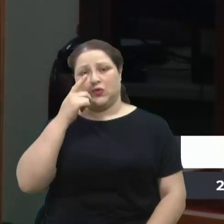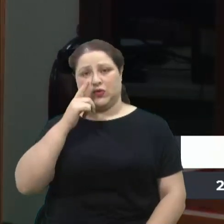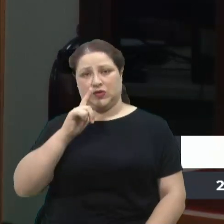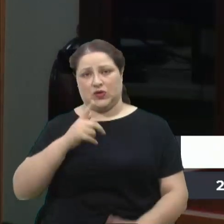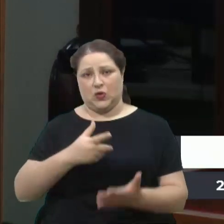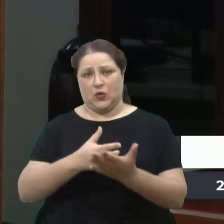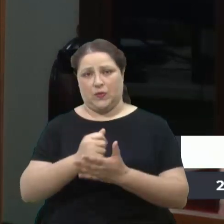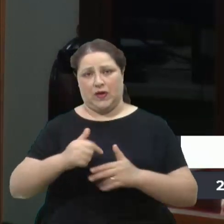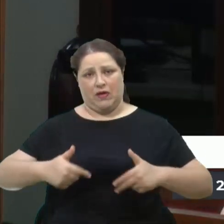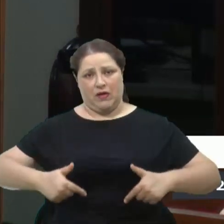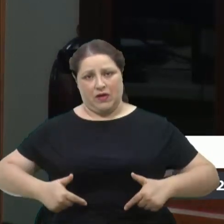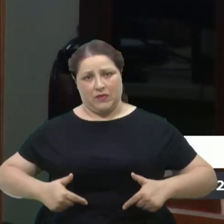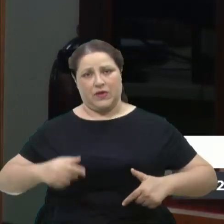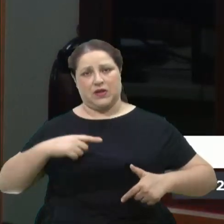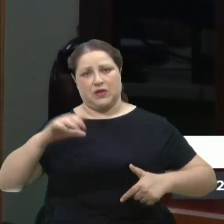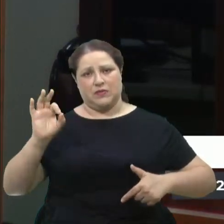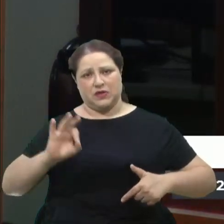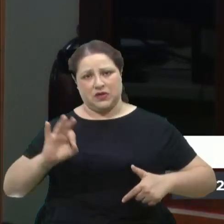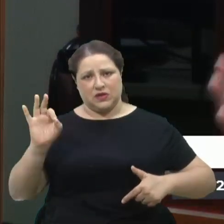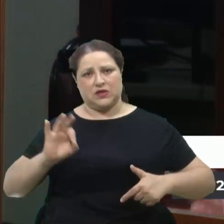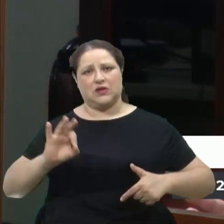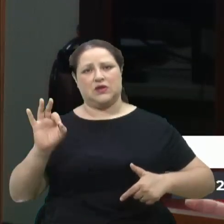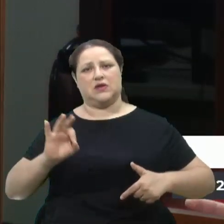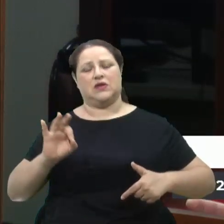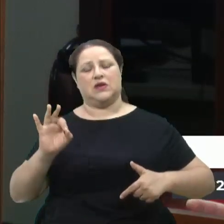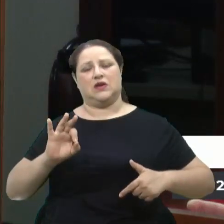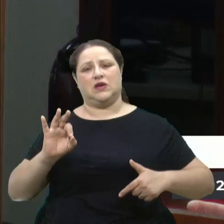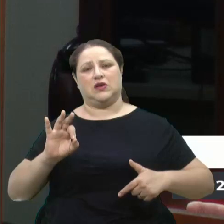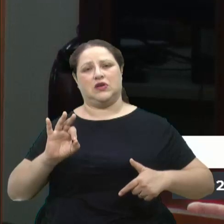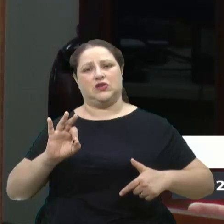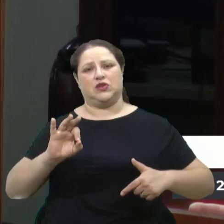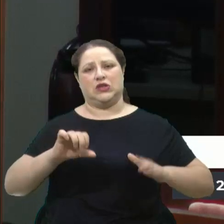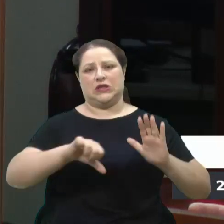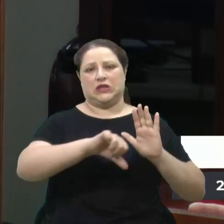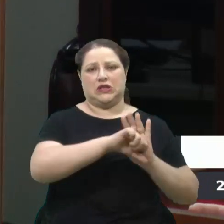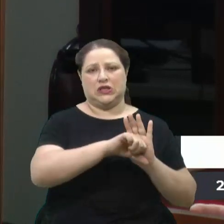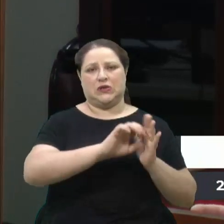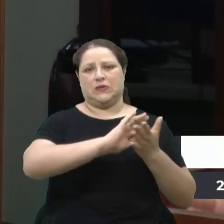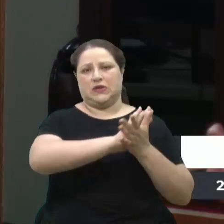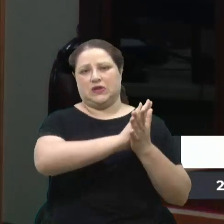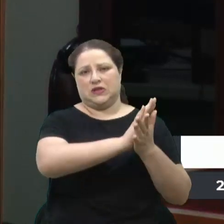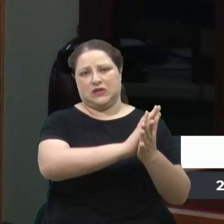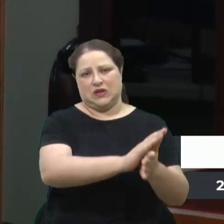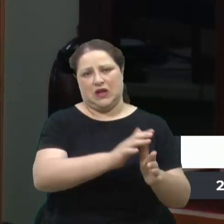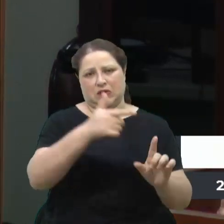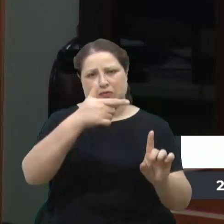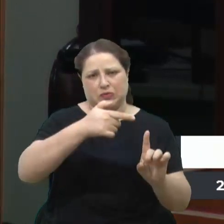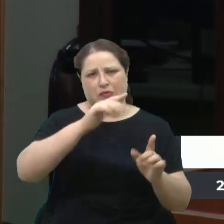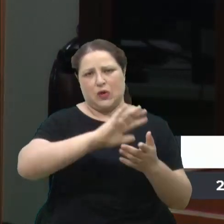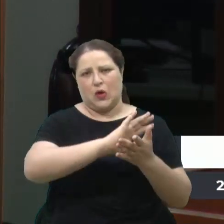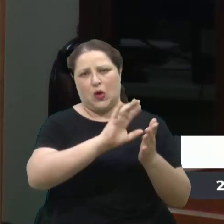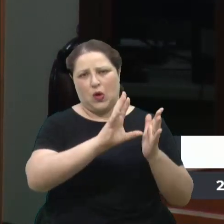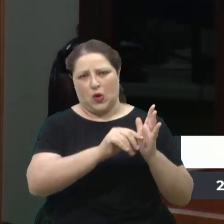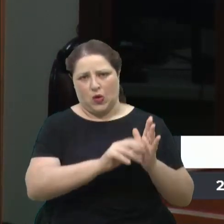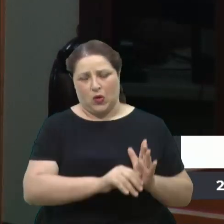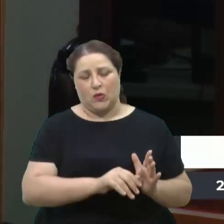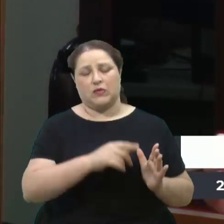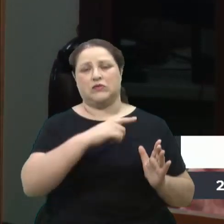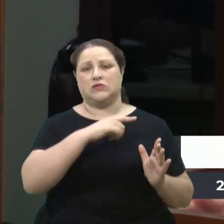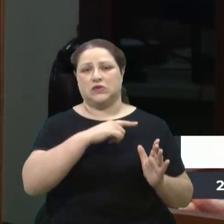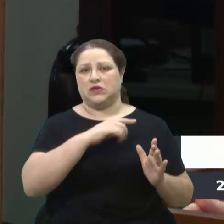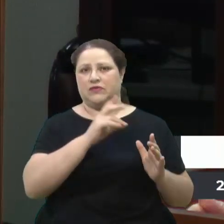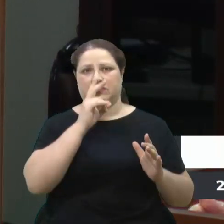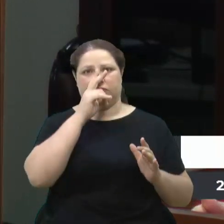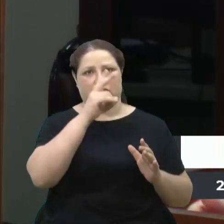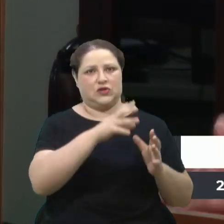de assassinatos, de roubos, ela era estrondosa. Estrondosa. Aí veio um governo que flexibilizou um